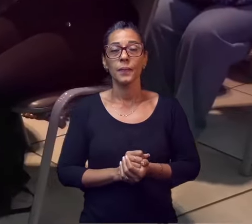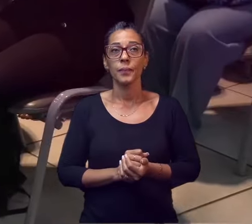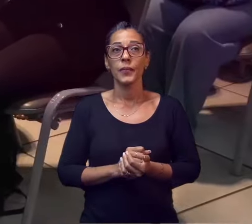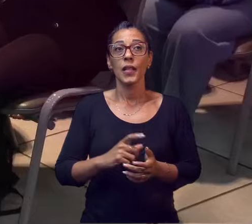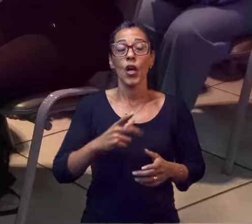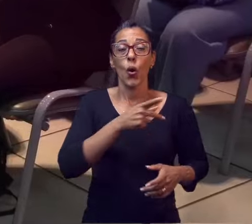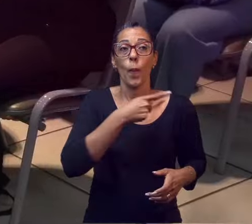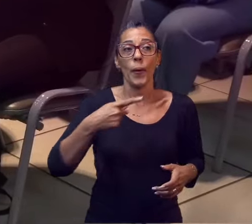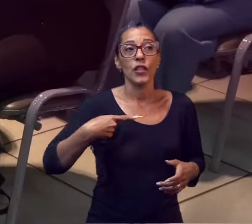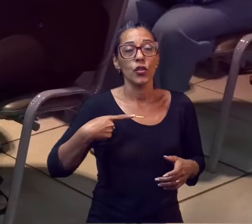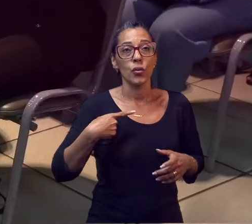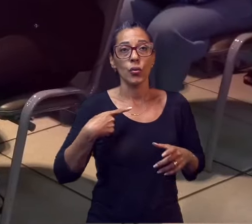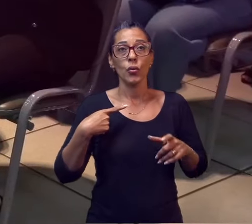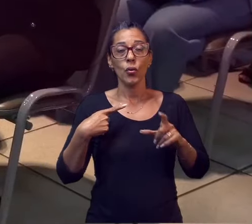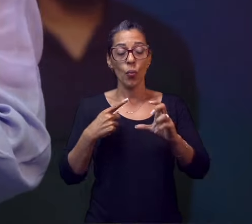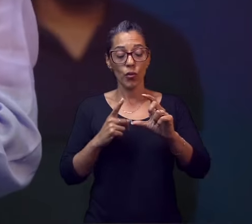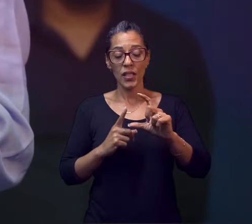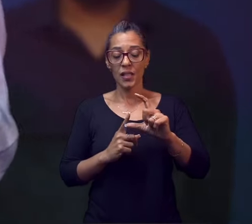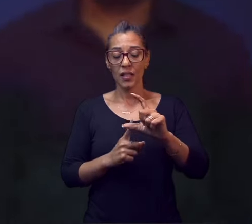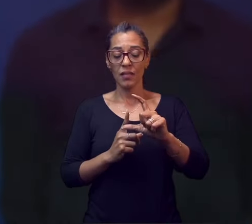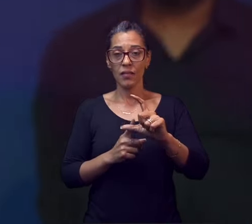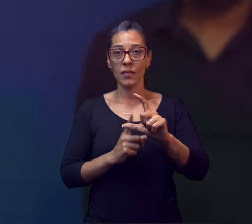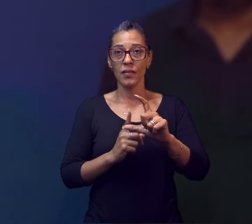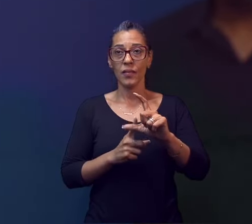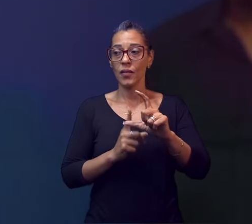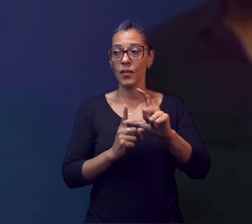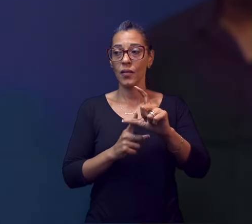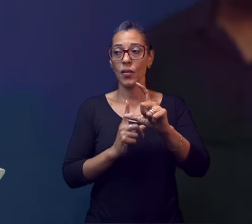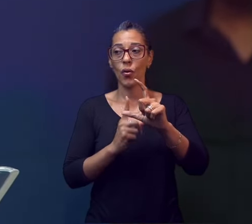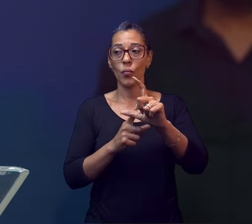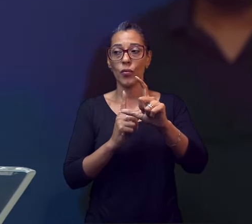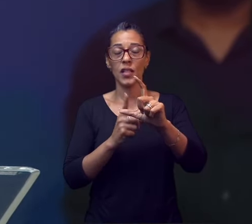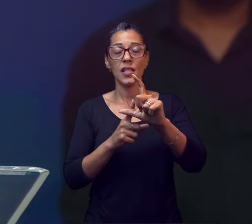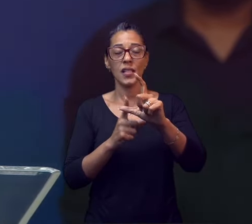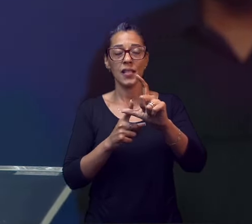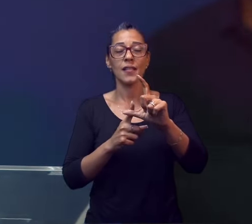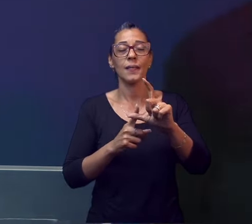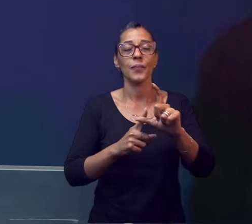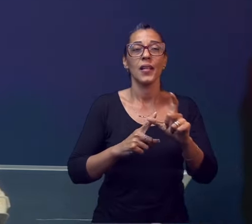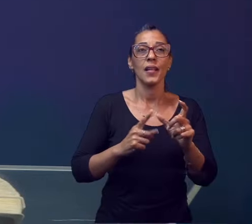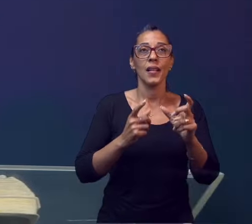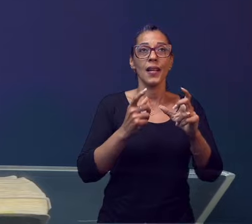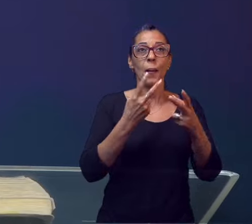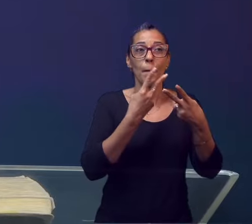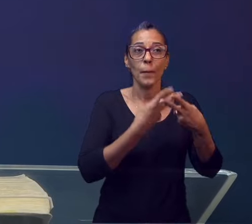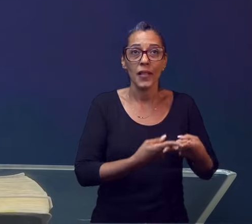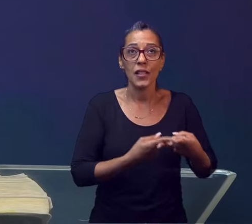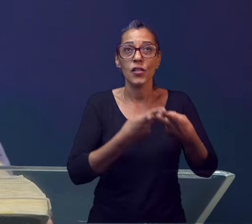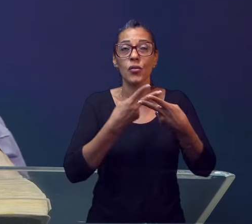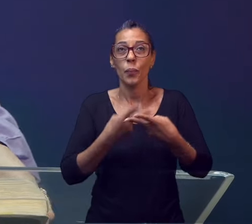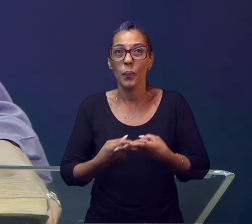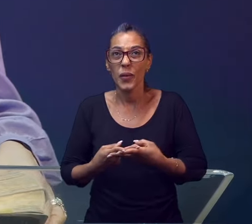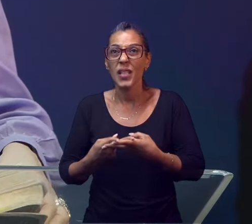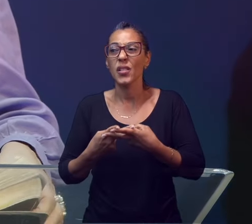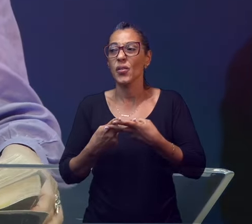pelos comunistas soviéticos e juntamente com ele foram presos padres também